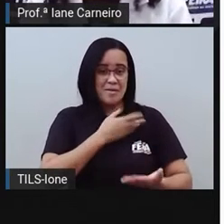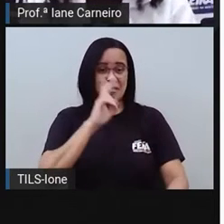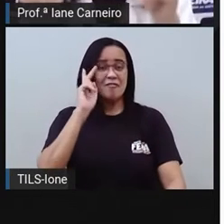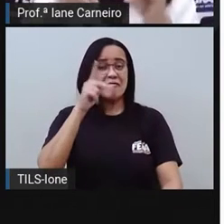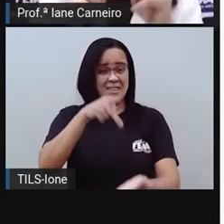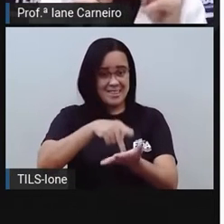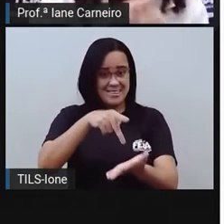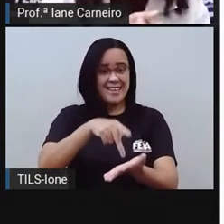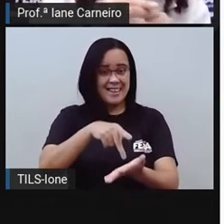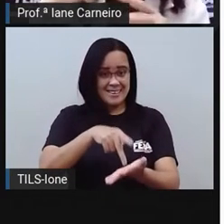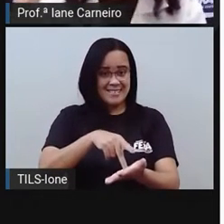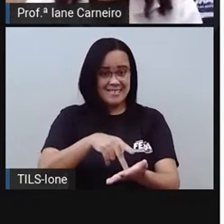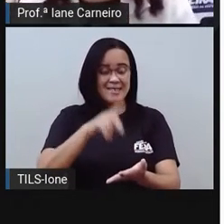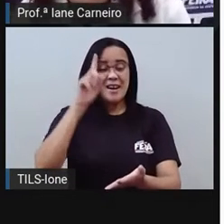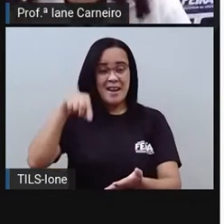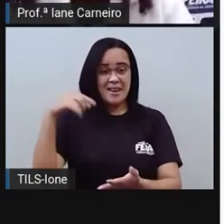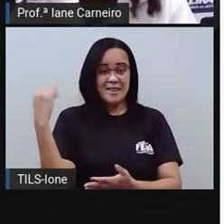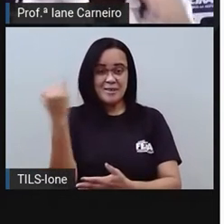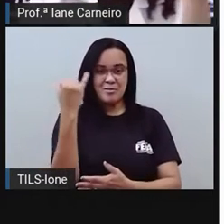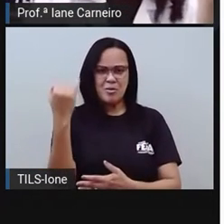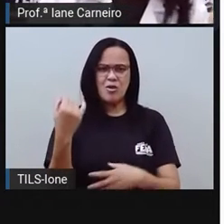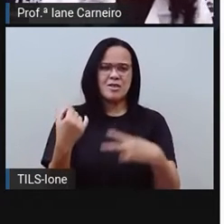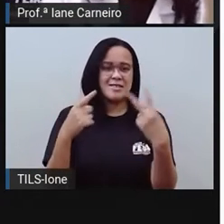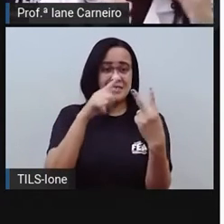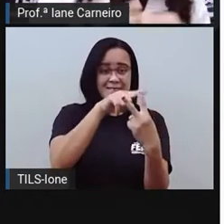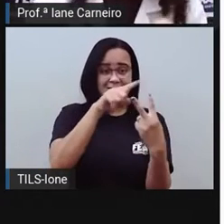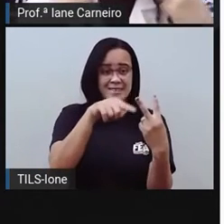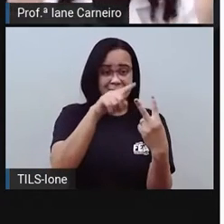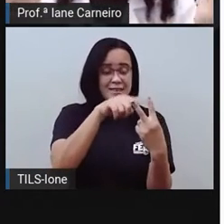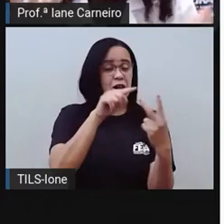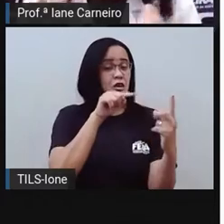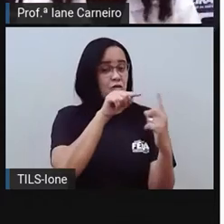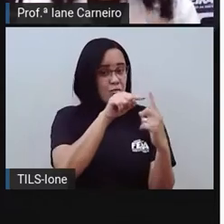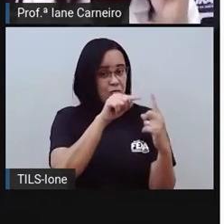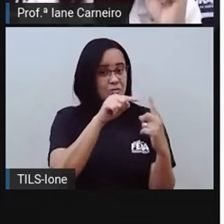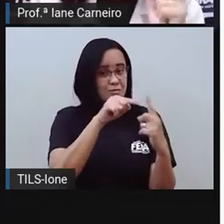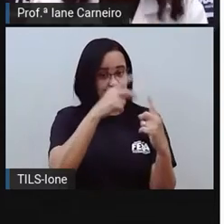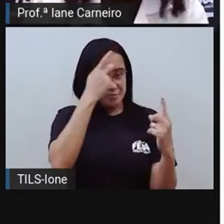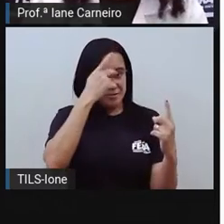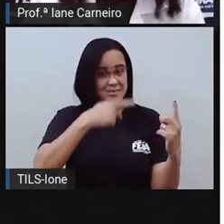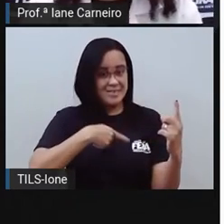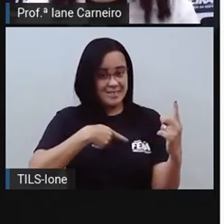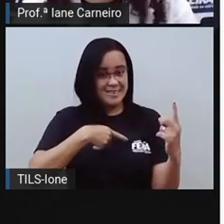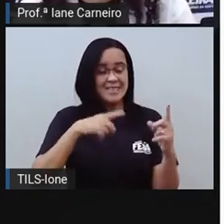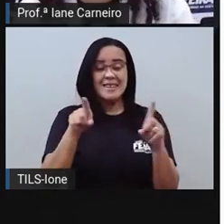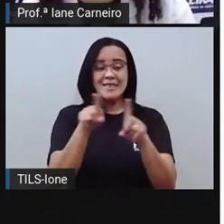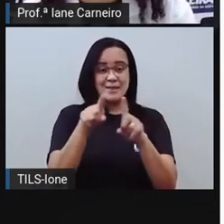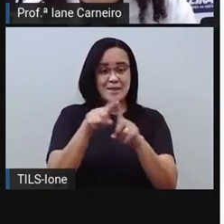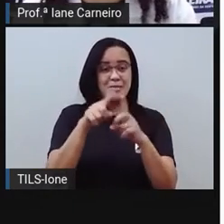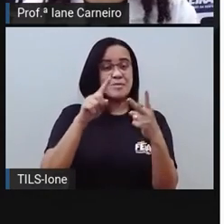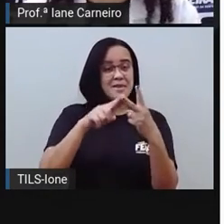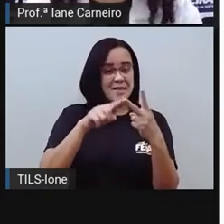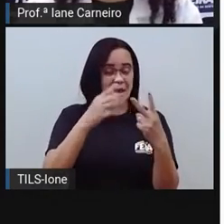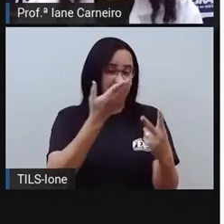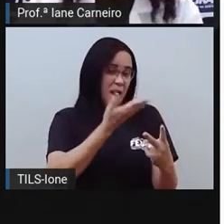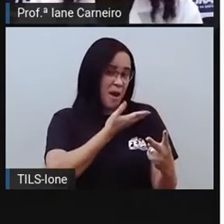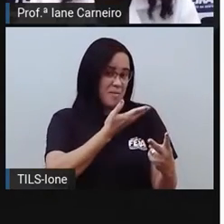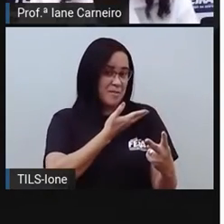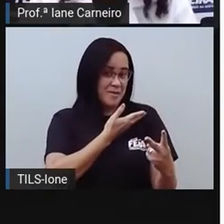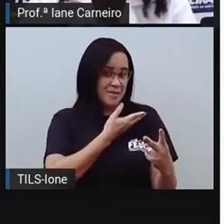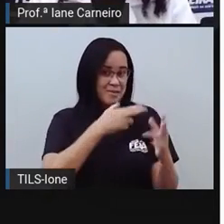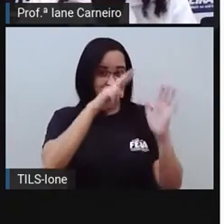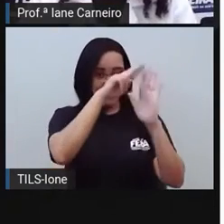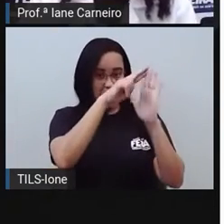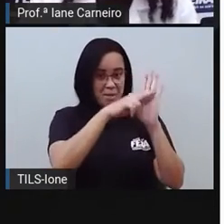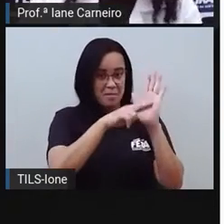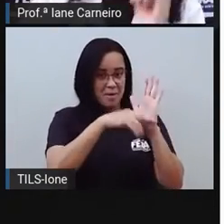importante que os dois lados, você e seus amigos, né? Respeitem algumas regras de convivência. Como, por exemplo,